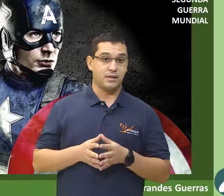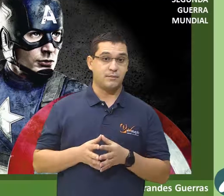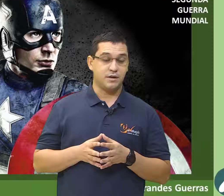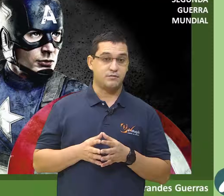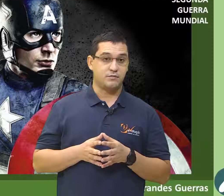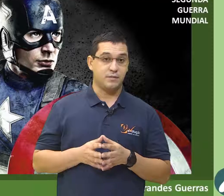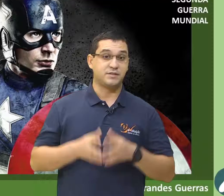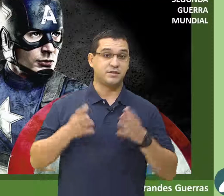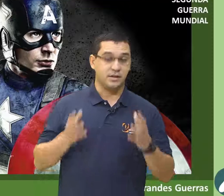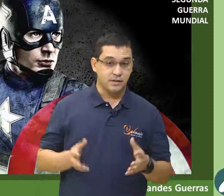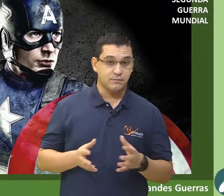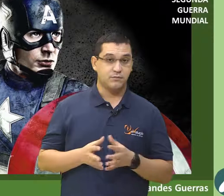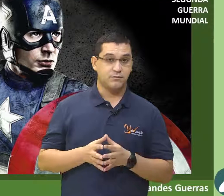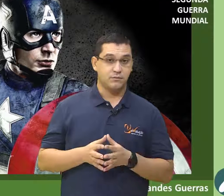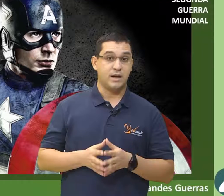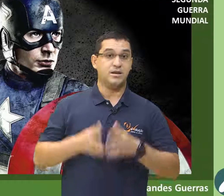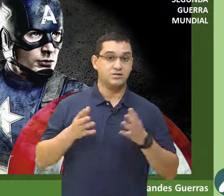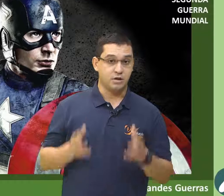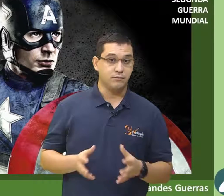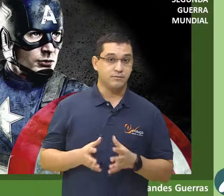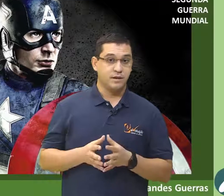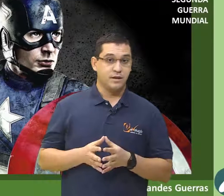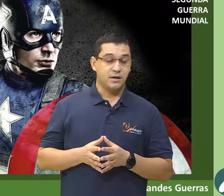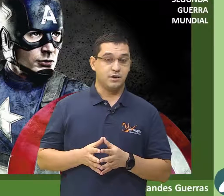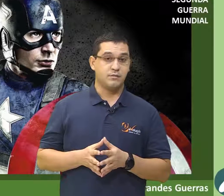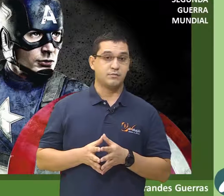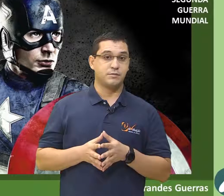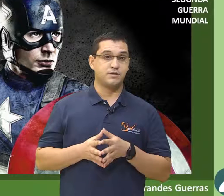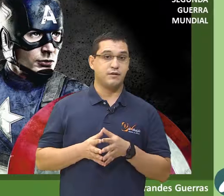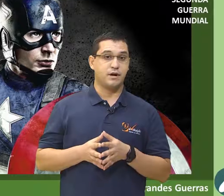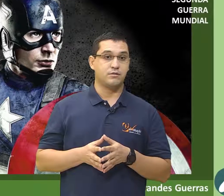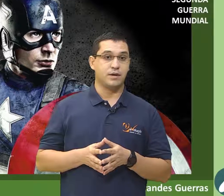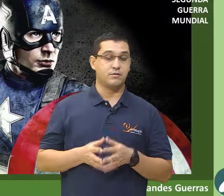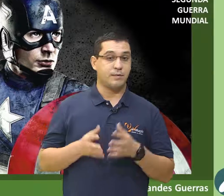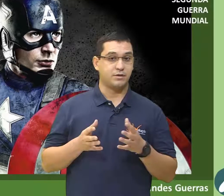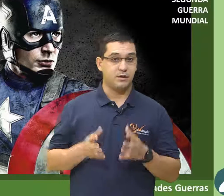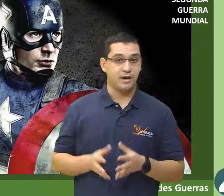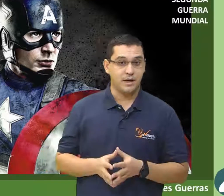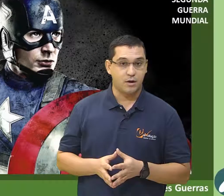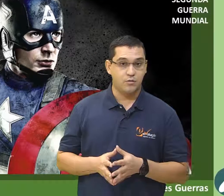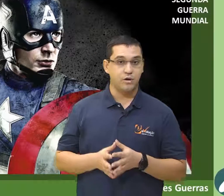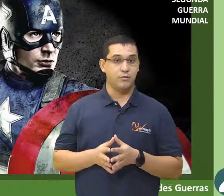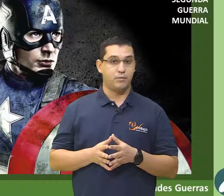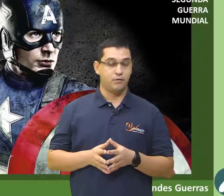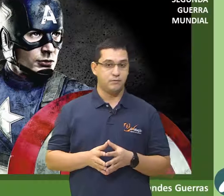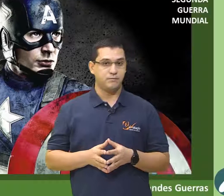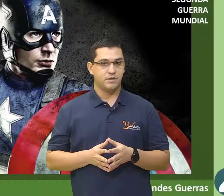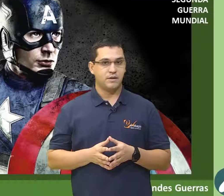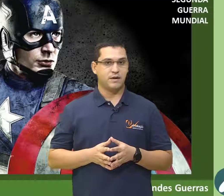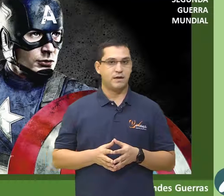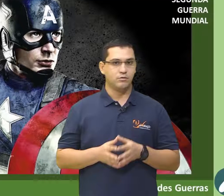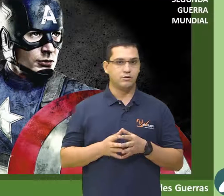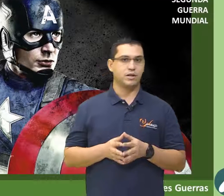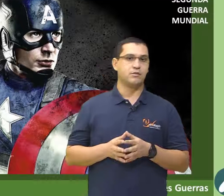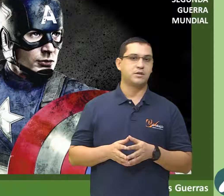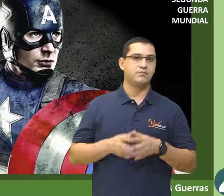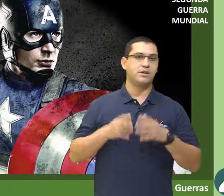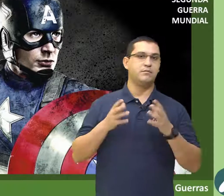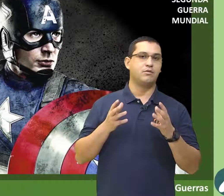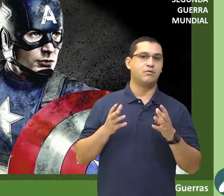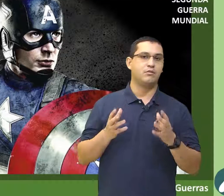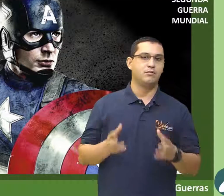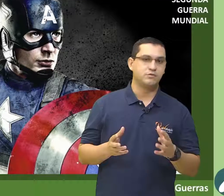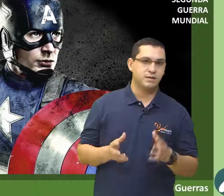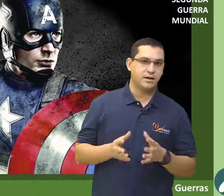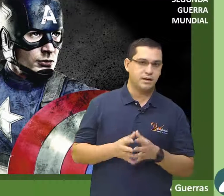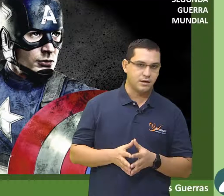se torna até mesmo uma seita, uma religião. Então nós vamos observar o quê? Que o Capitão América une o povo na luta contra um